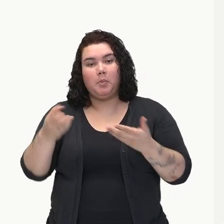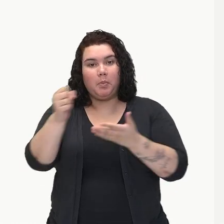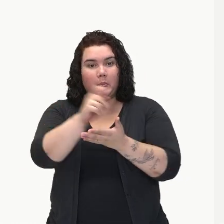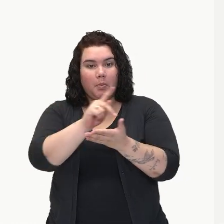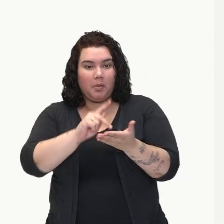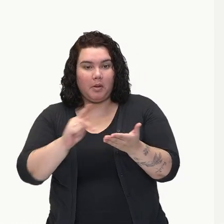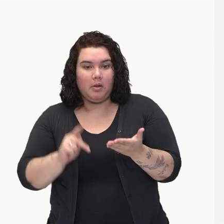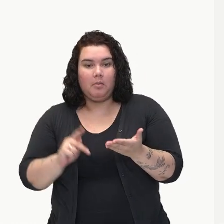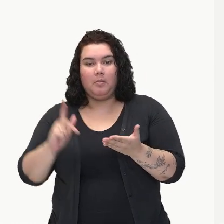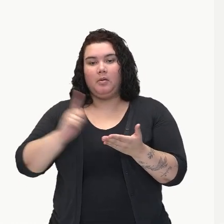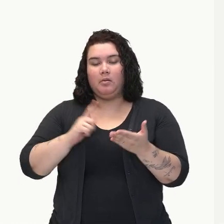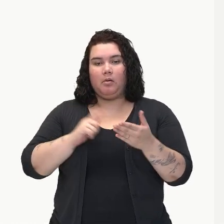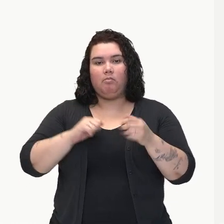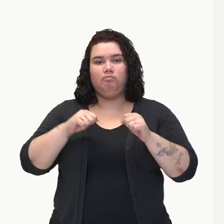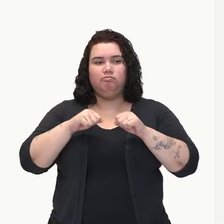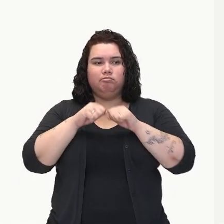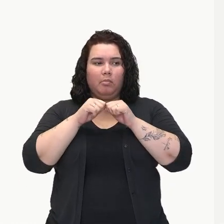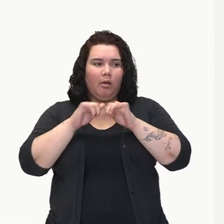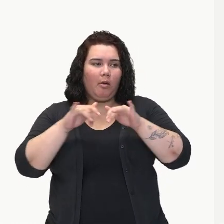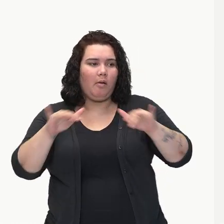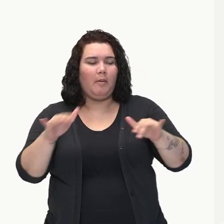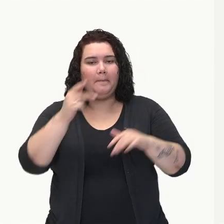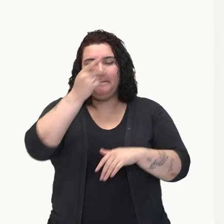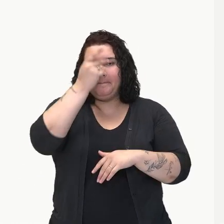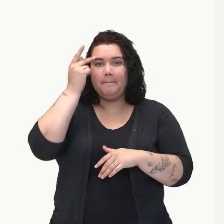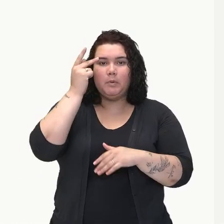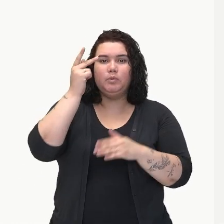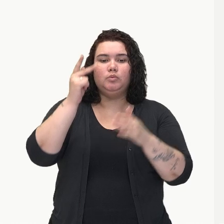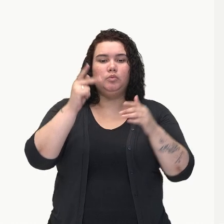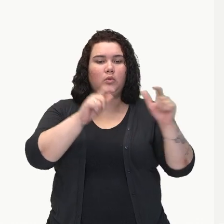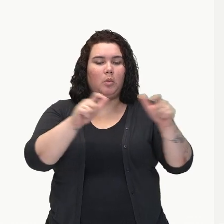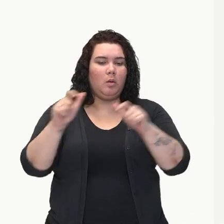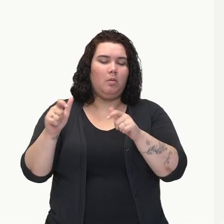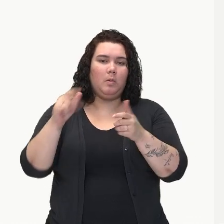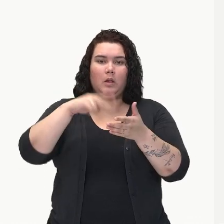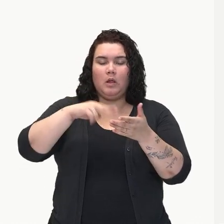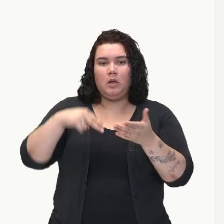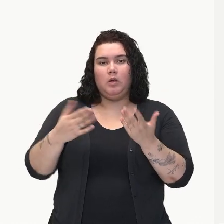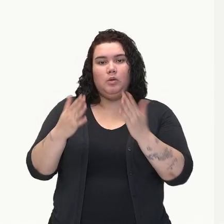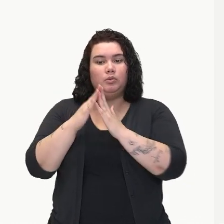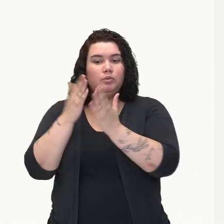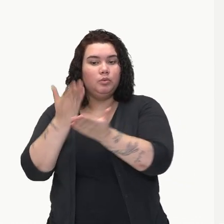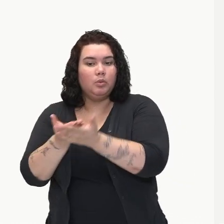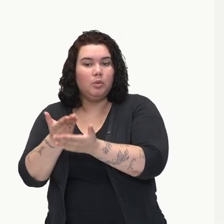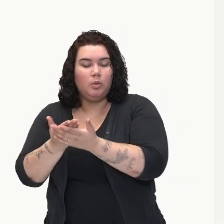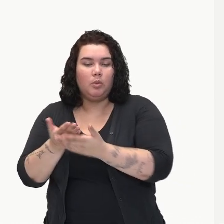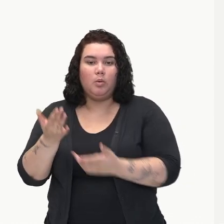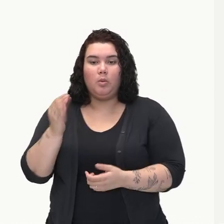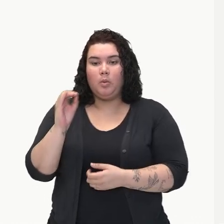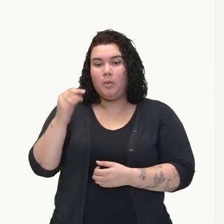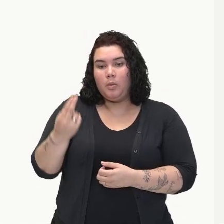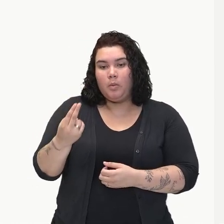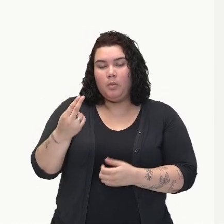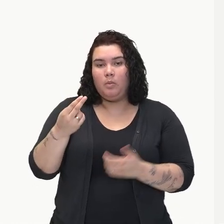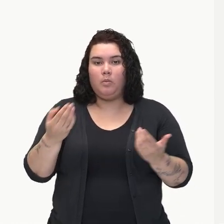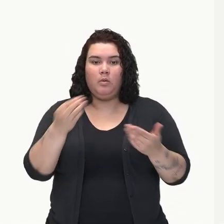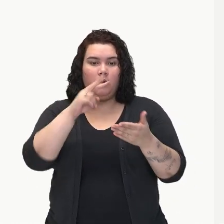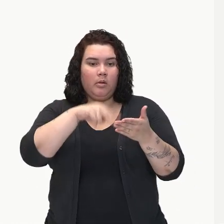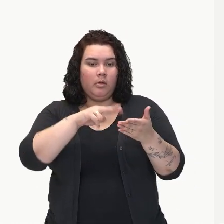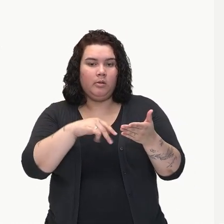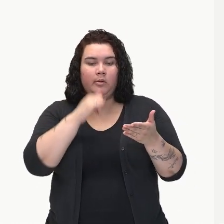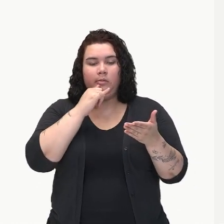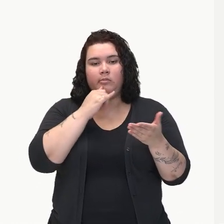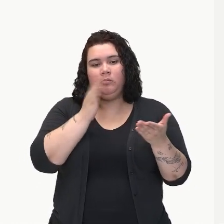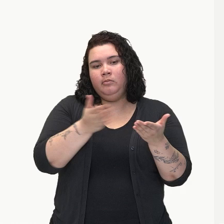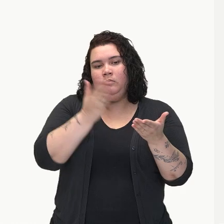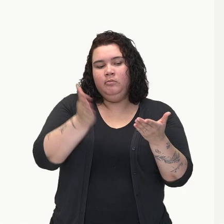vai circular em determinados ambientes. Nas escolas eles podem ser lidos, ou você pode ler também como um passatempo.